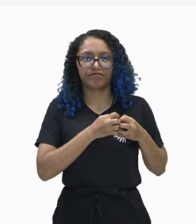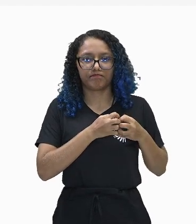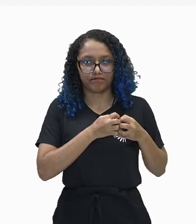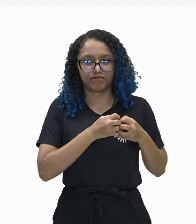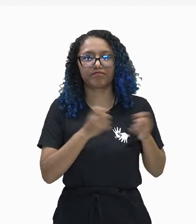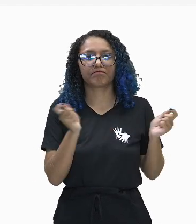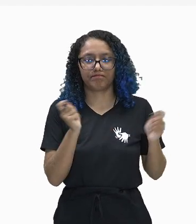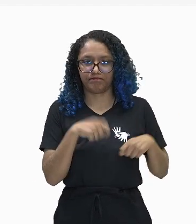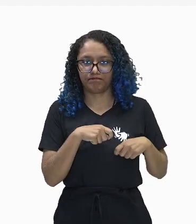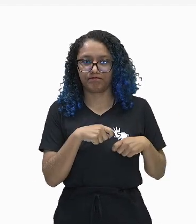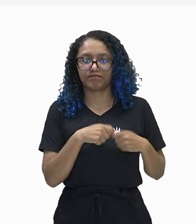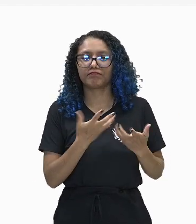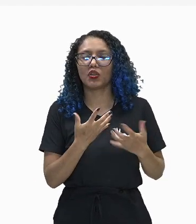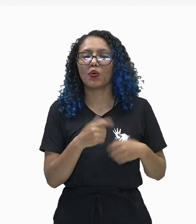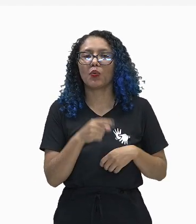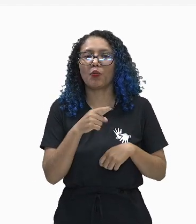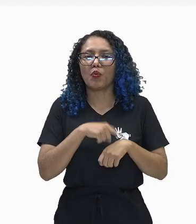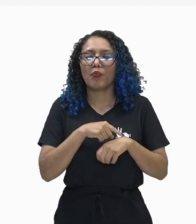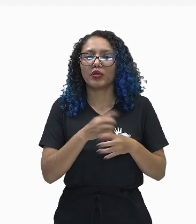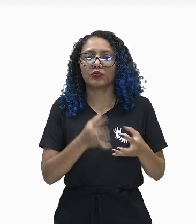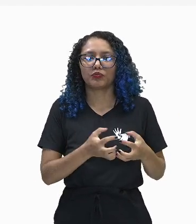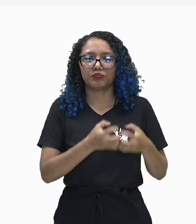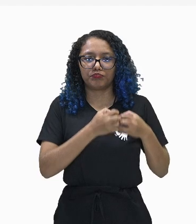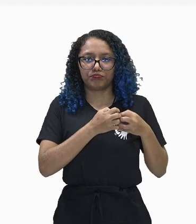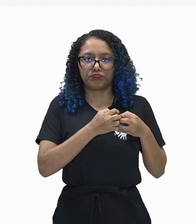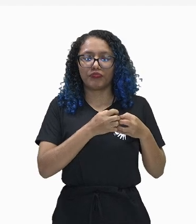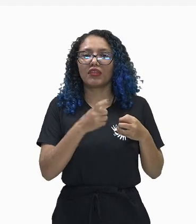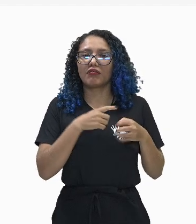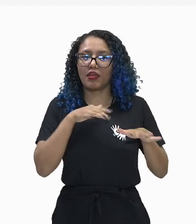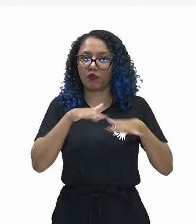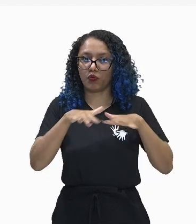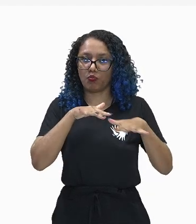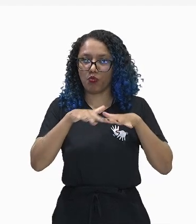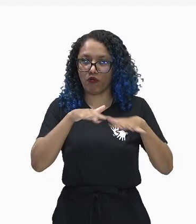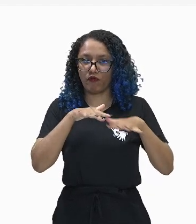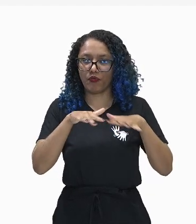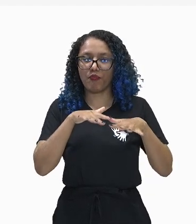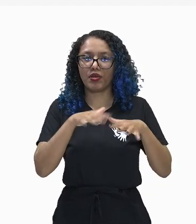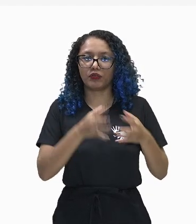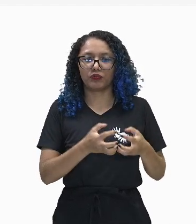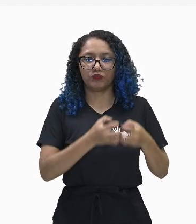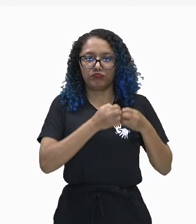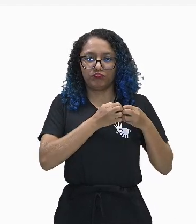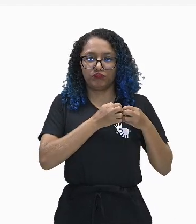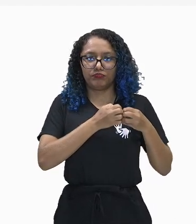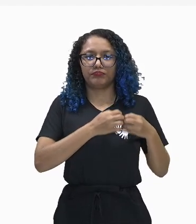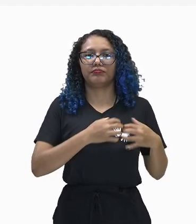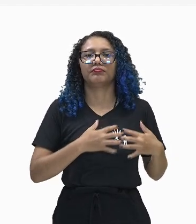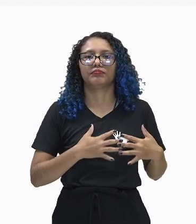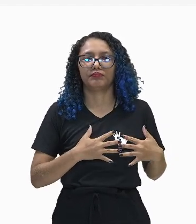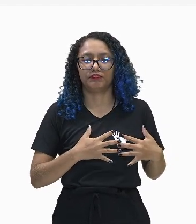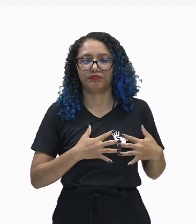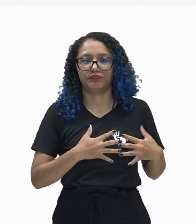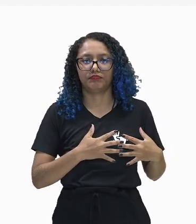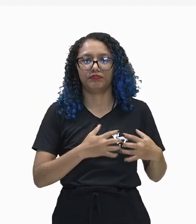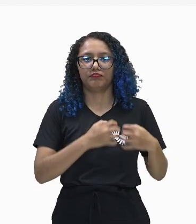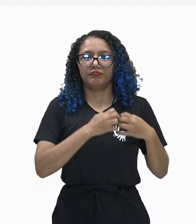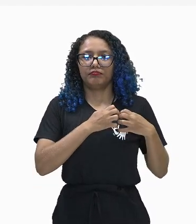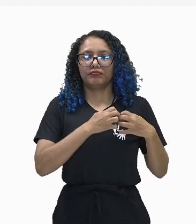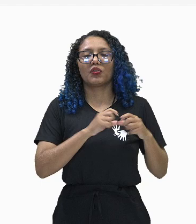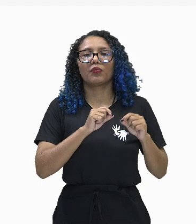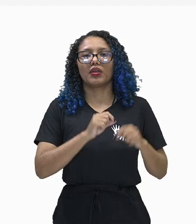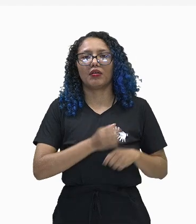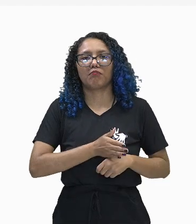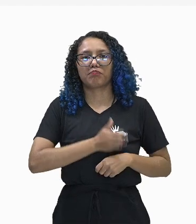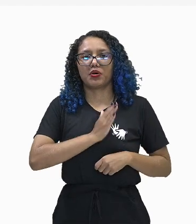Então, na contração, nós temos ali os movimentos de contrair e de relaxar. Isso é o bombeamento,